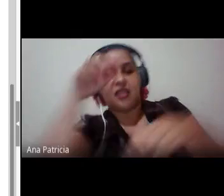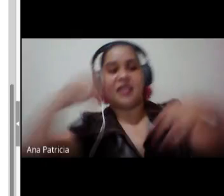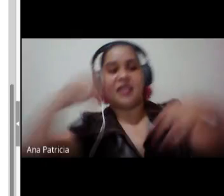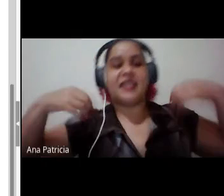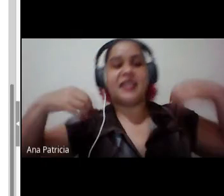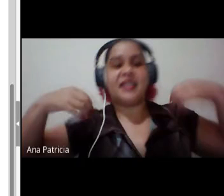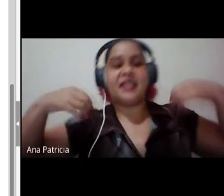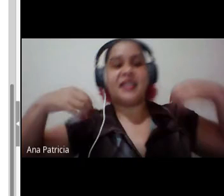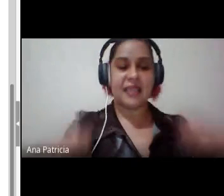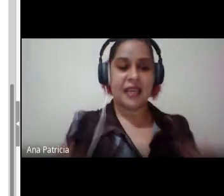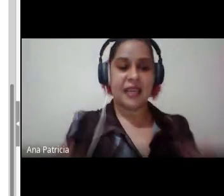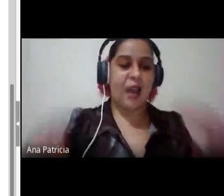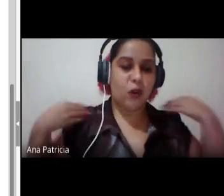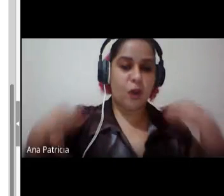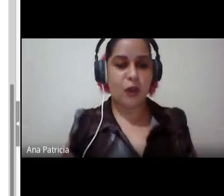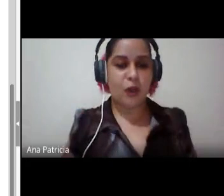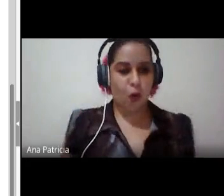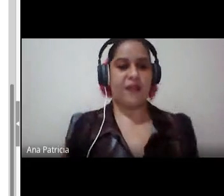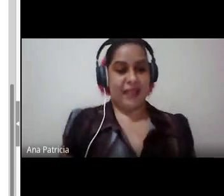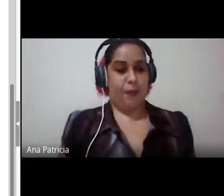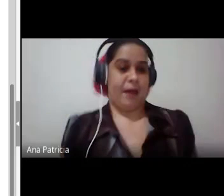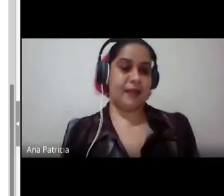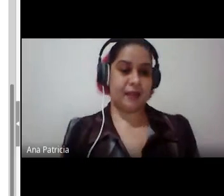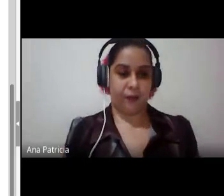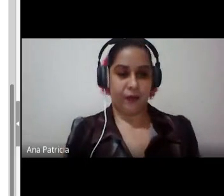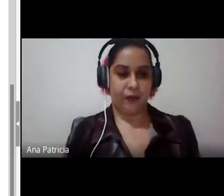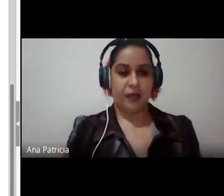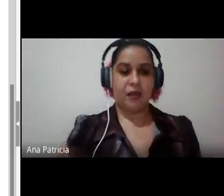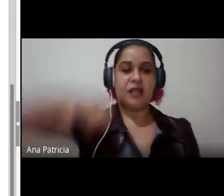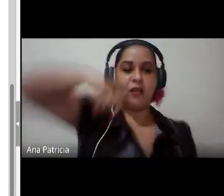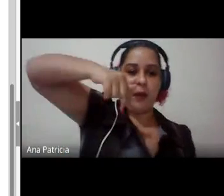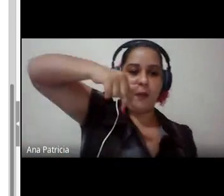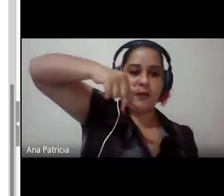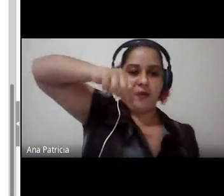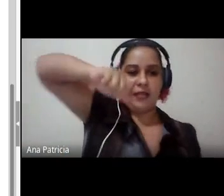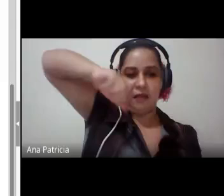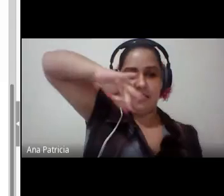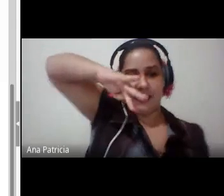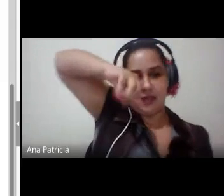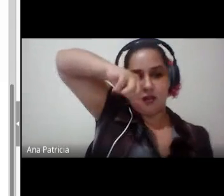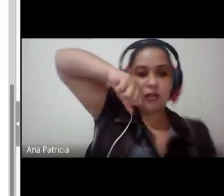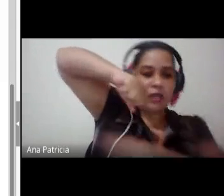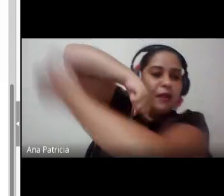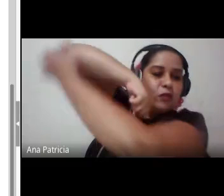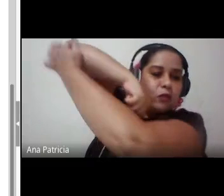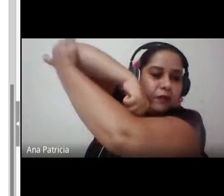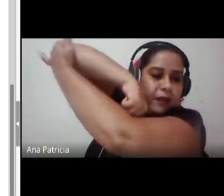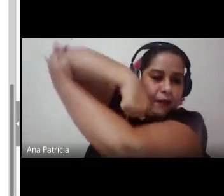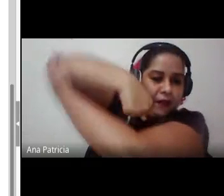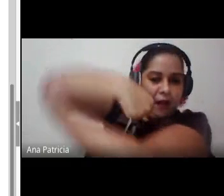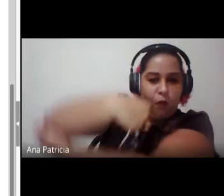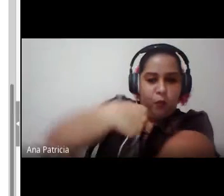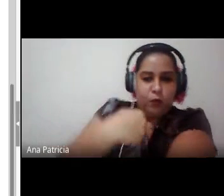gente esquece da ergonomia do nosso corpo, né, de fazer arrumadinho. Então, às vezes eu pego o pessoal fazendo Libras assim, eu digo, gente, baixa o cotovelo